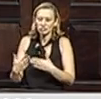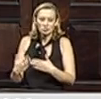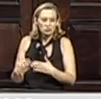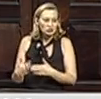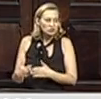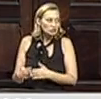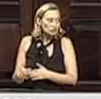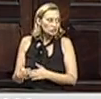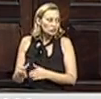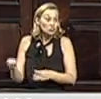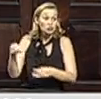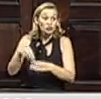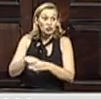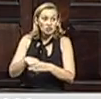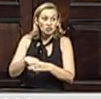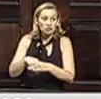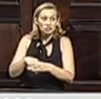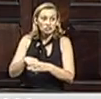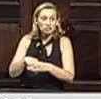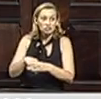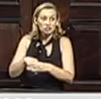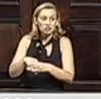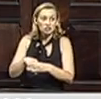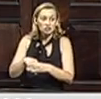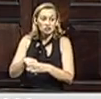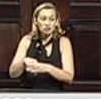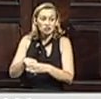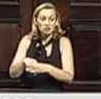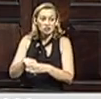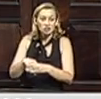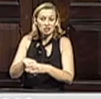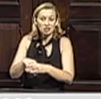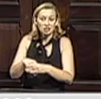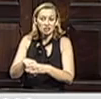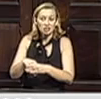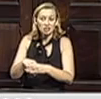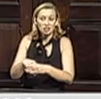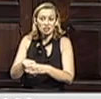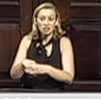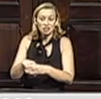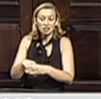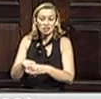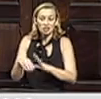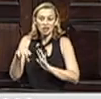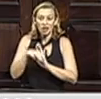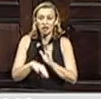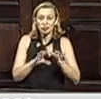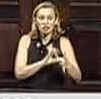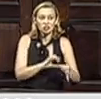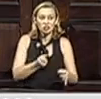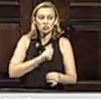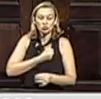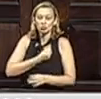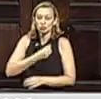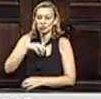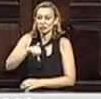Estamos votando. Destaque a emenda de número 99.